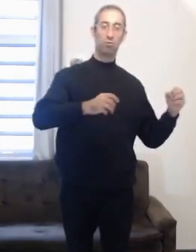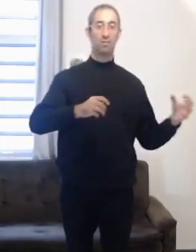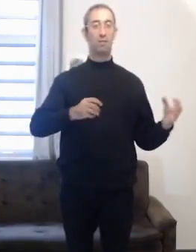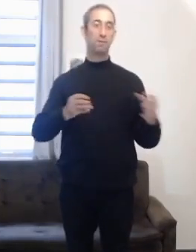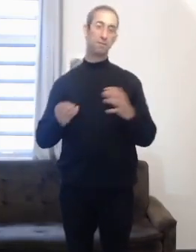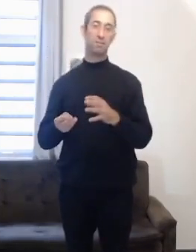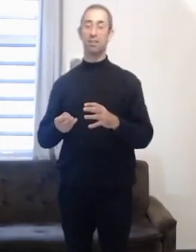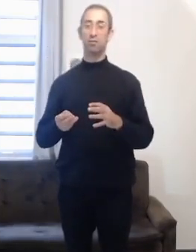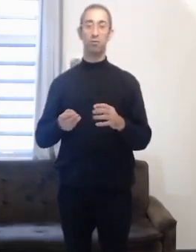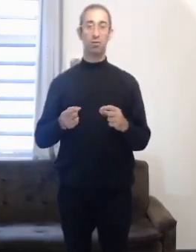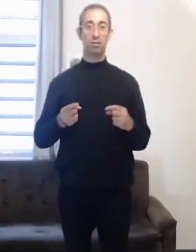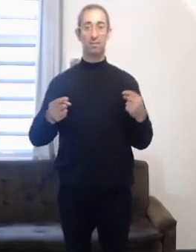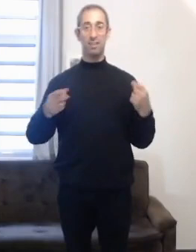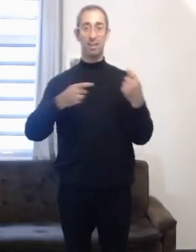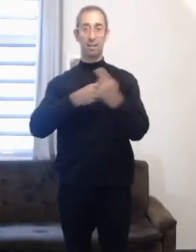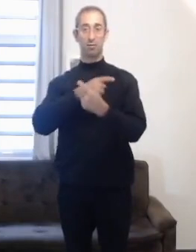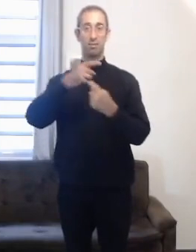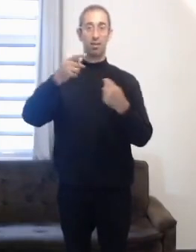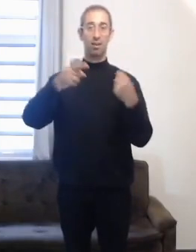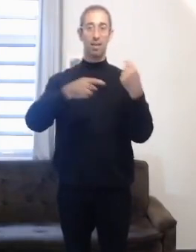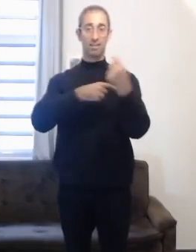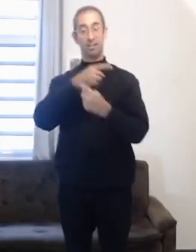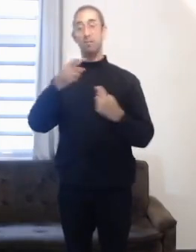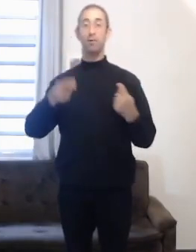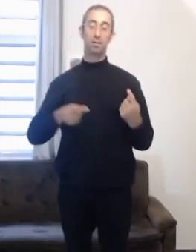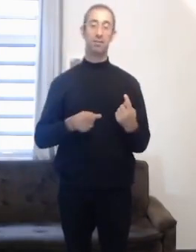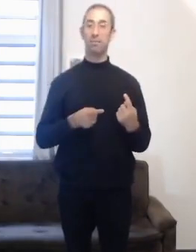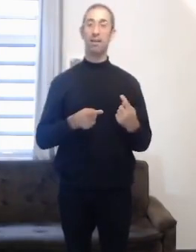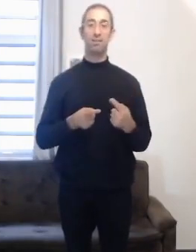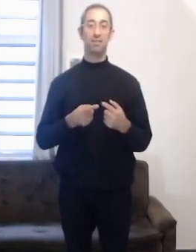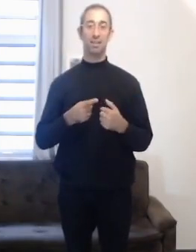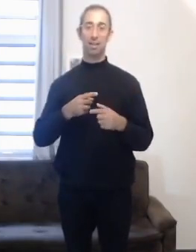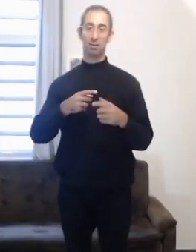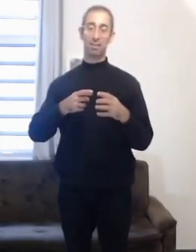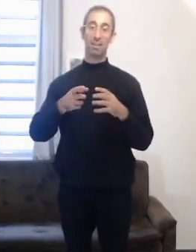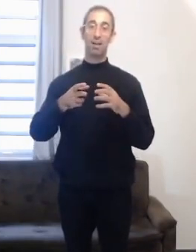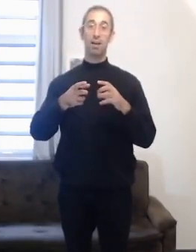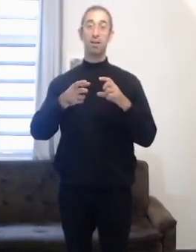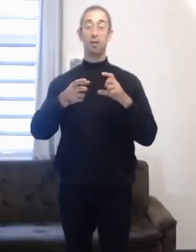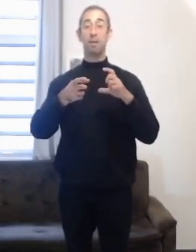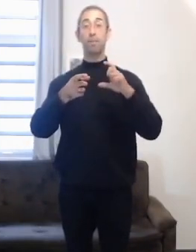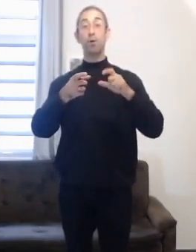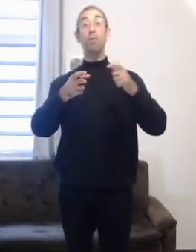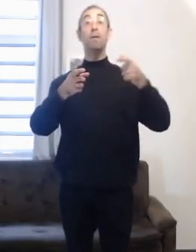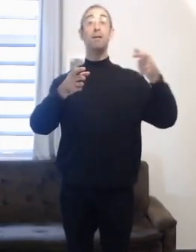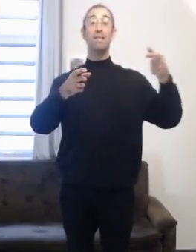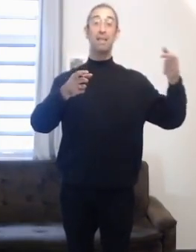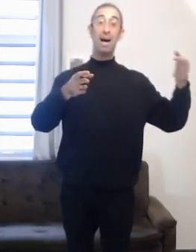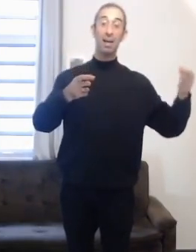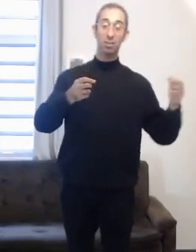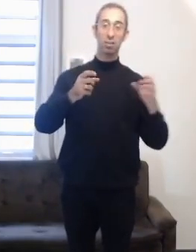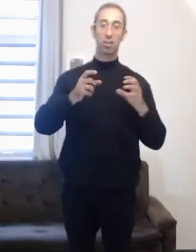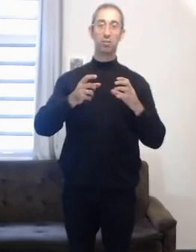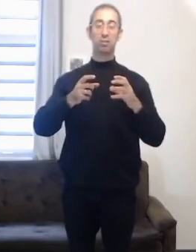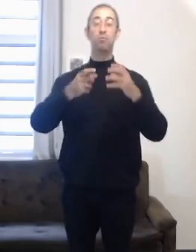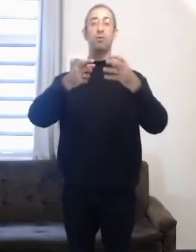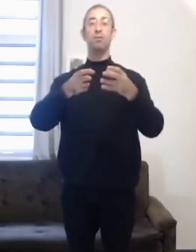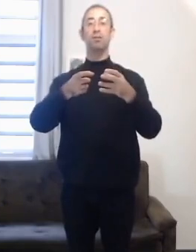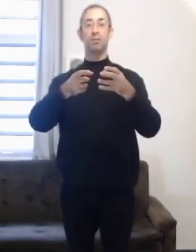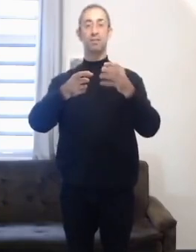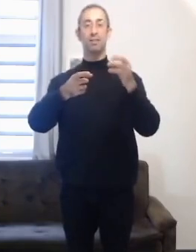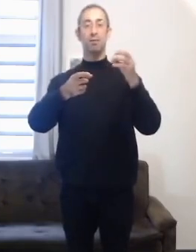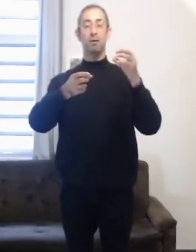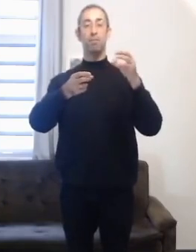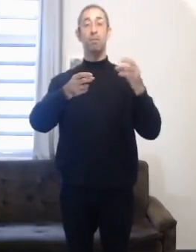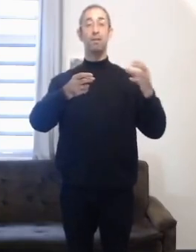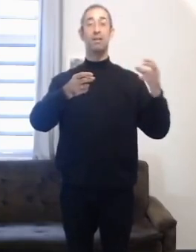necessário do outro, um é sempre suficiente do outro, às vezes tem relações recíprocas também, às vezes tem relações que tem uma probabilidade de que se uma